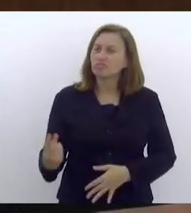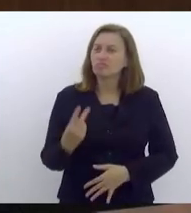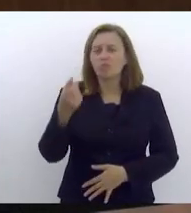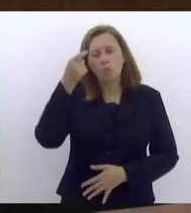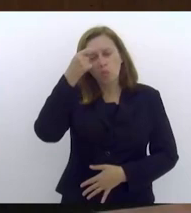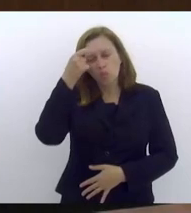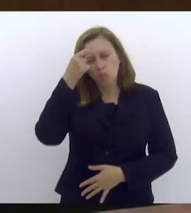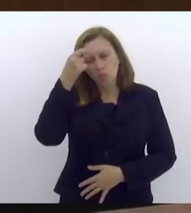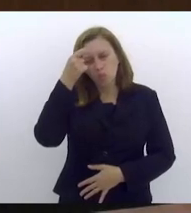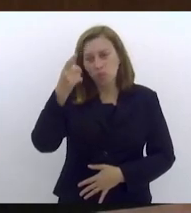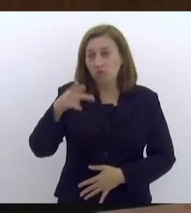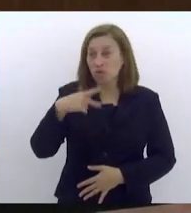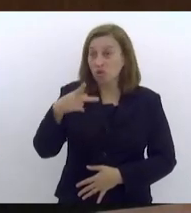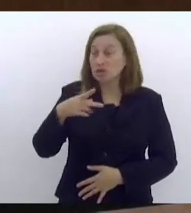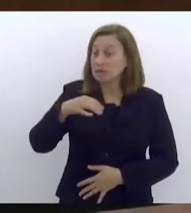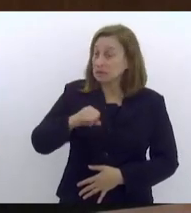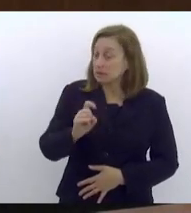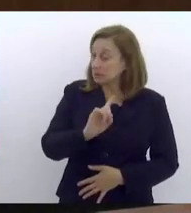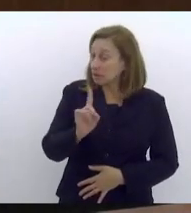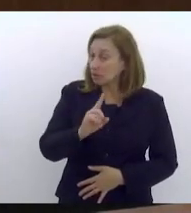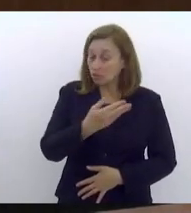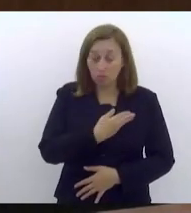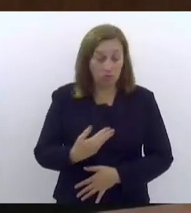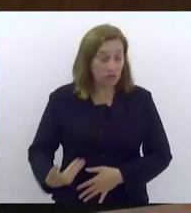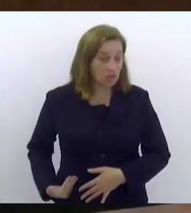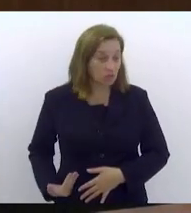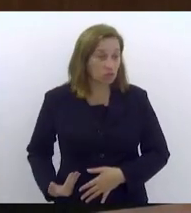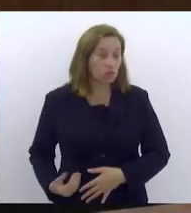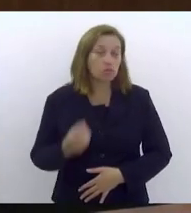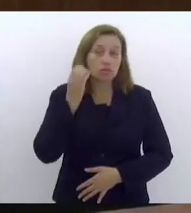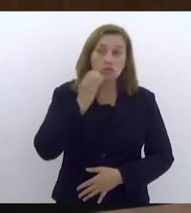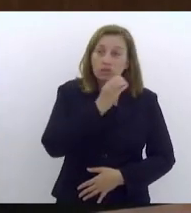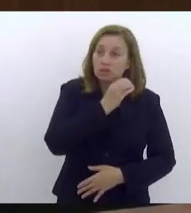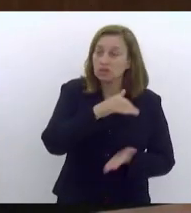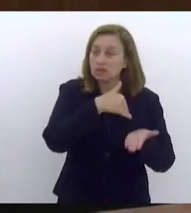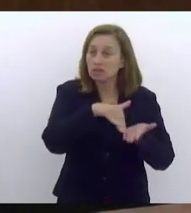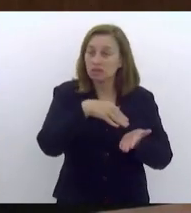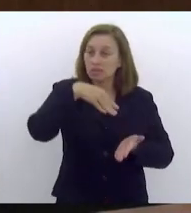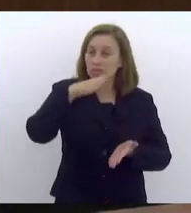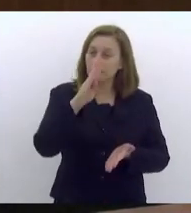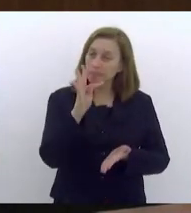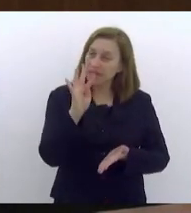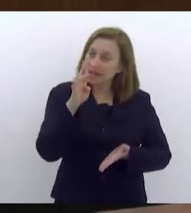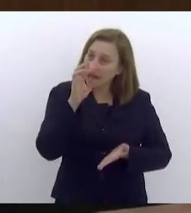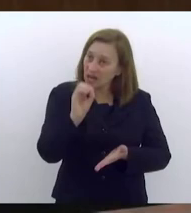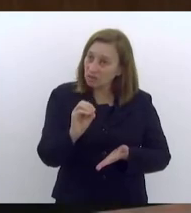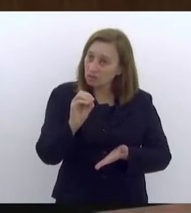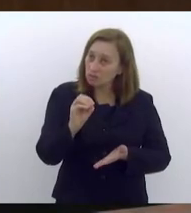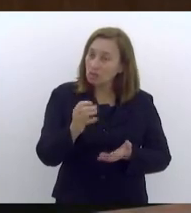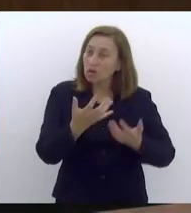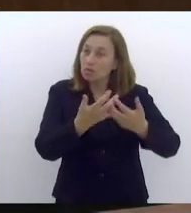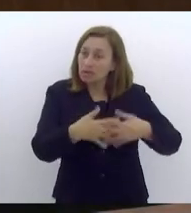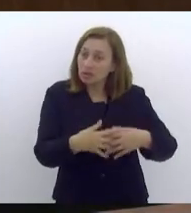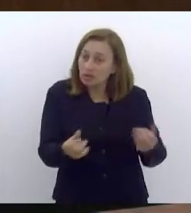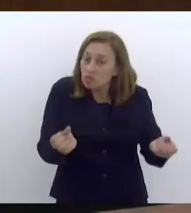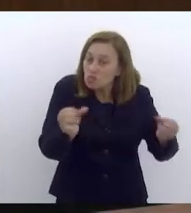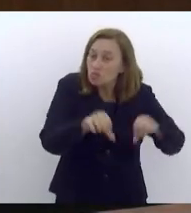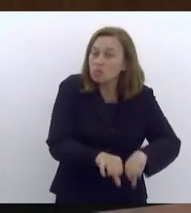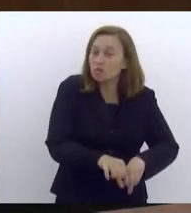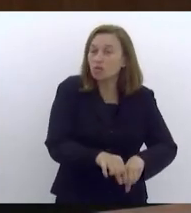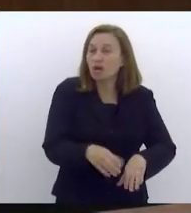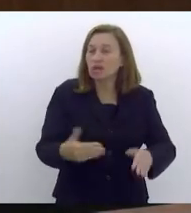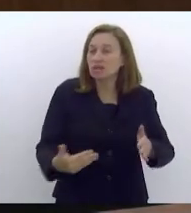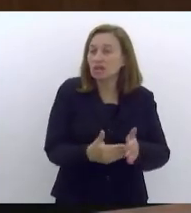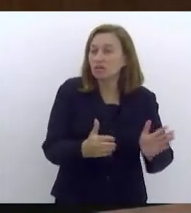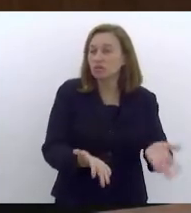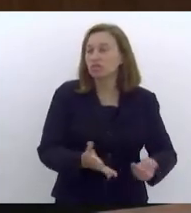e dizer que se não fosse o governo do Estado, o governador Cláudio Castro, o secretário Bernardo Rossi, talvez Petrópolis ainda estivesse debaixo de lama até o presente